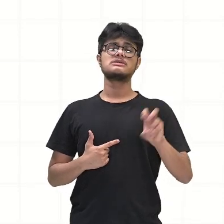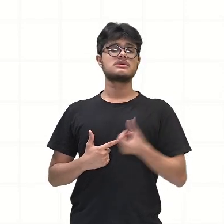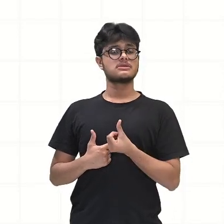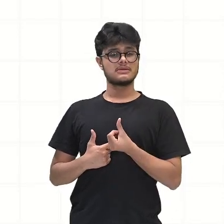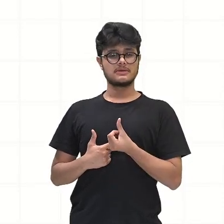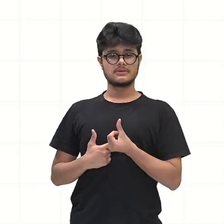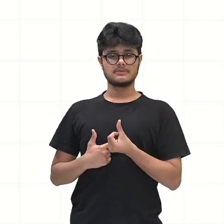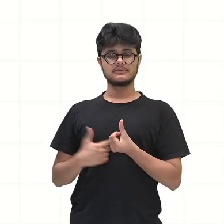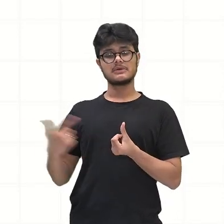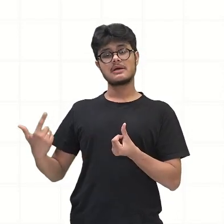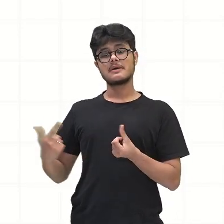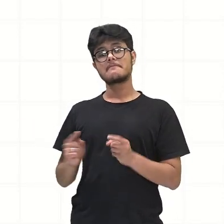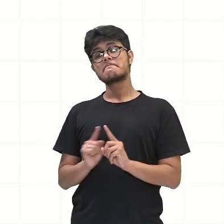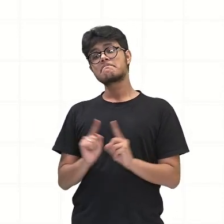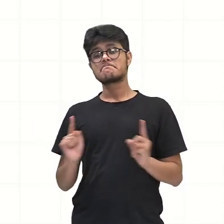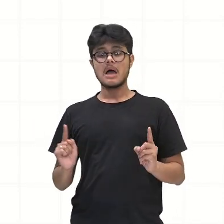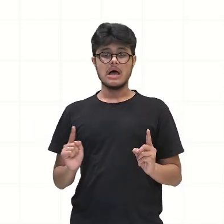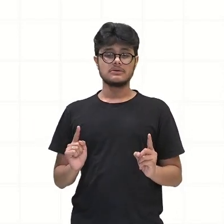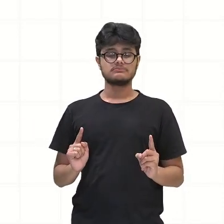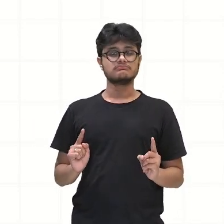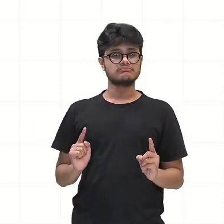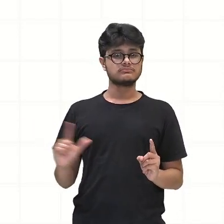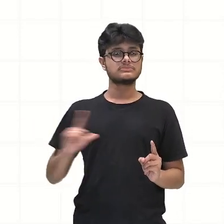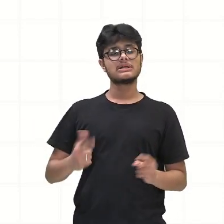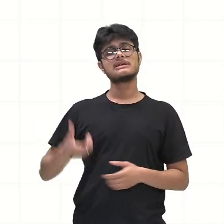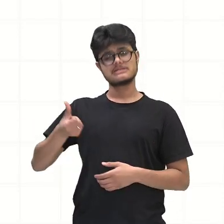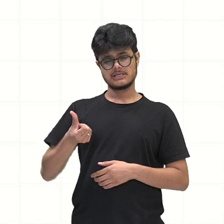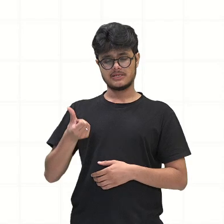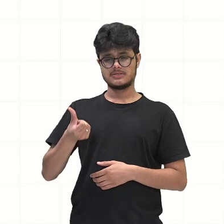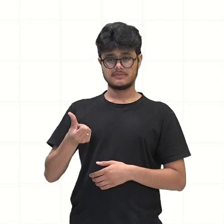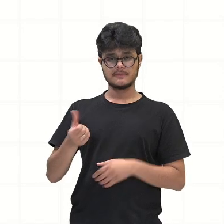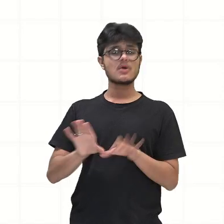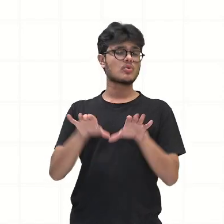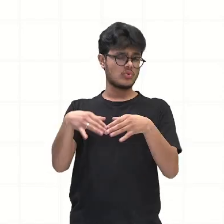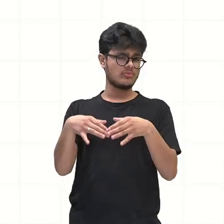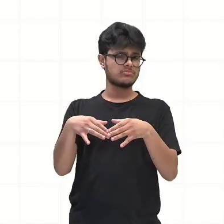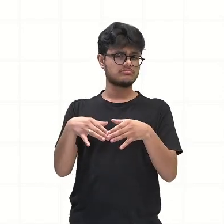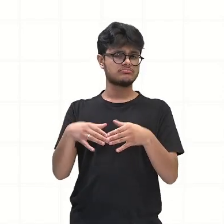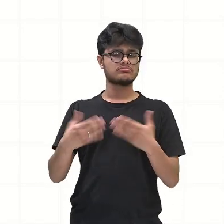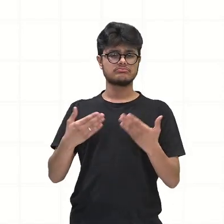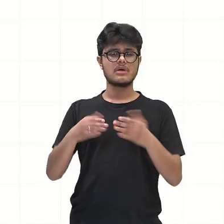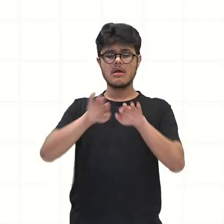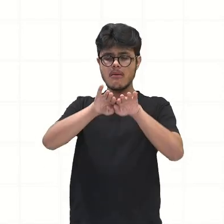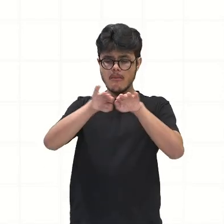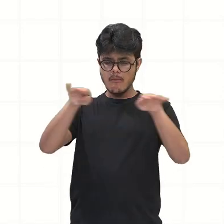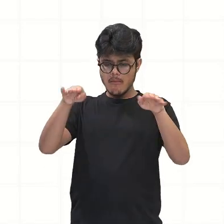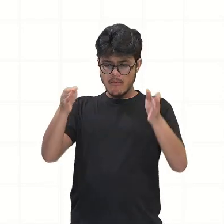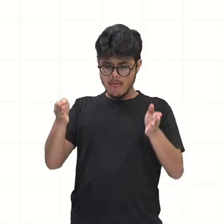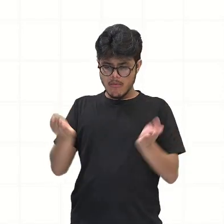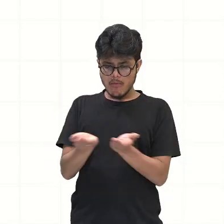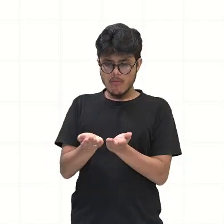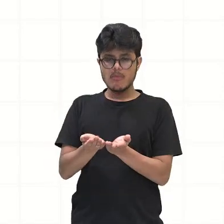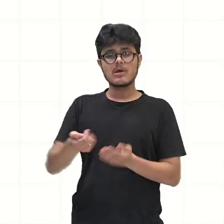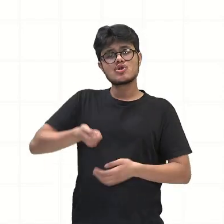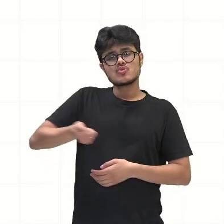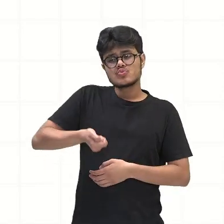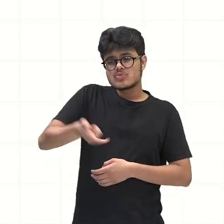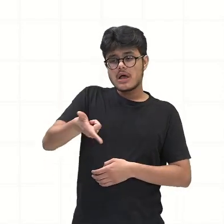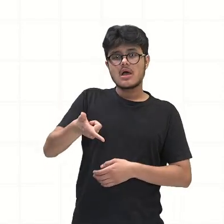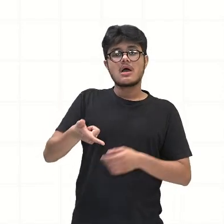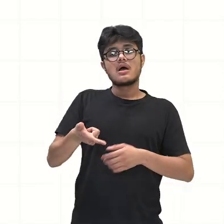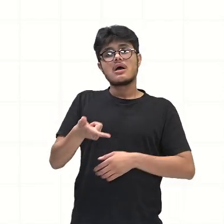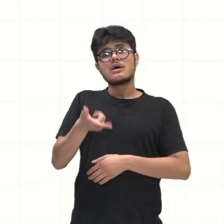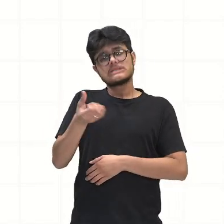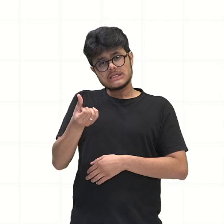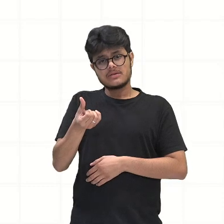número de elementos no espaço amostral é igual a 6. Então, o espaço amostral de um dado são todas